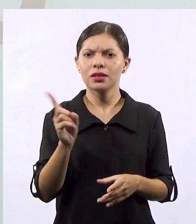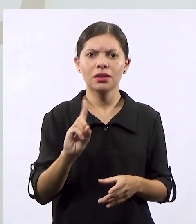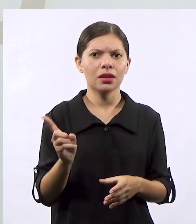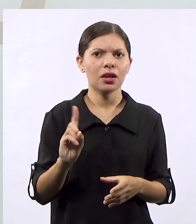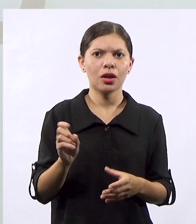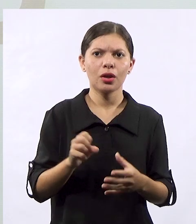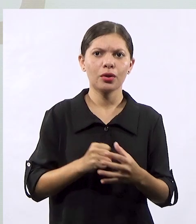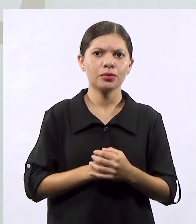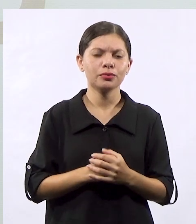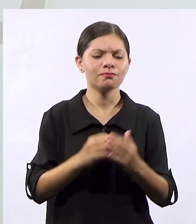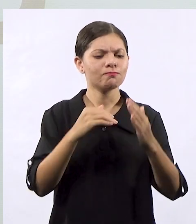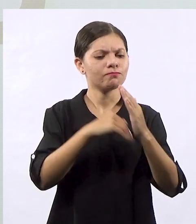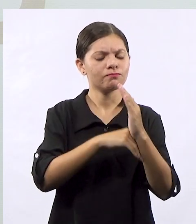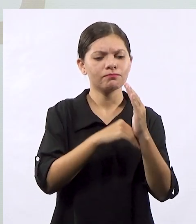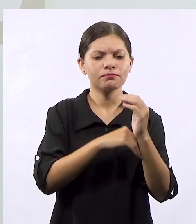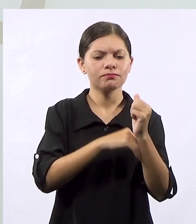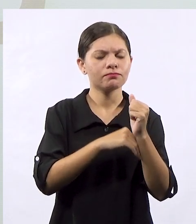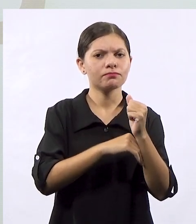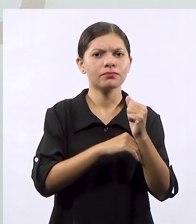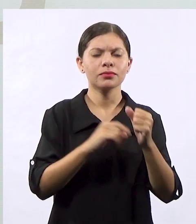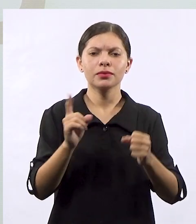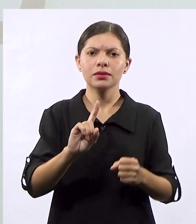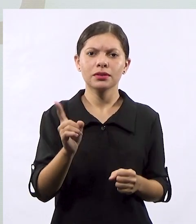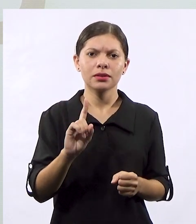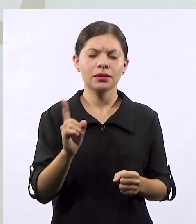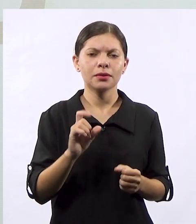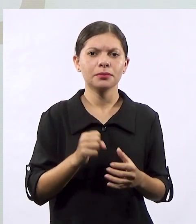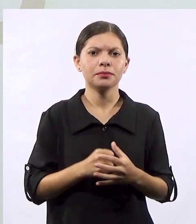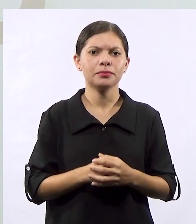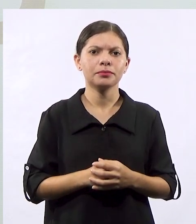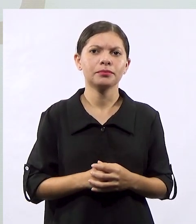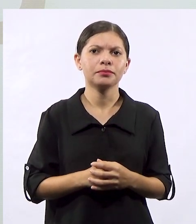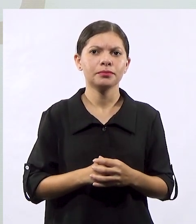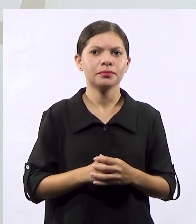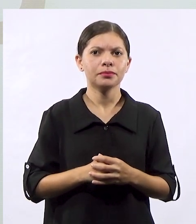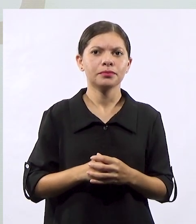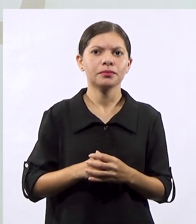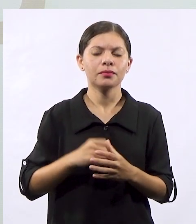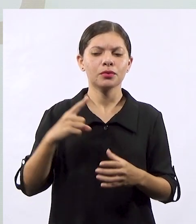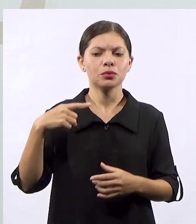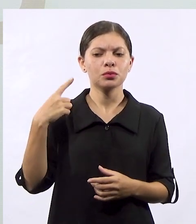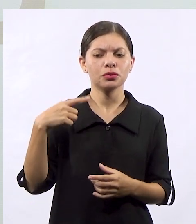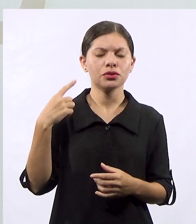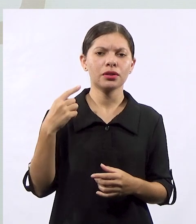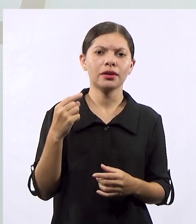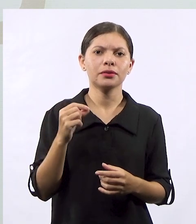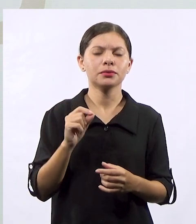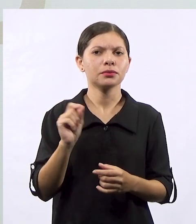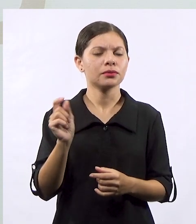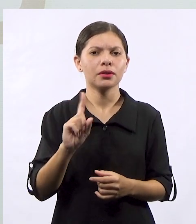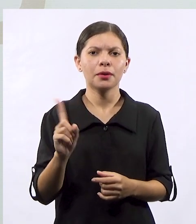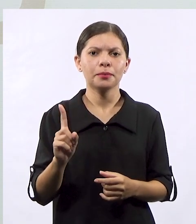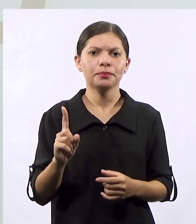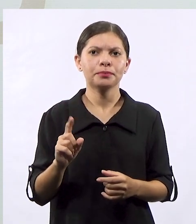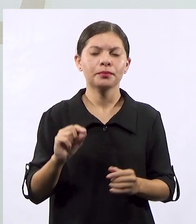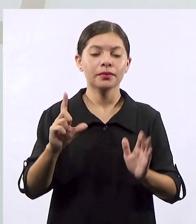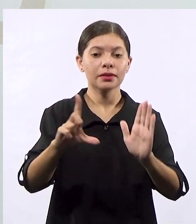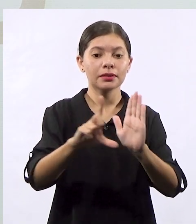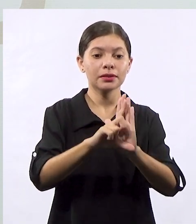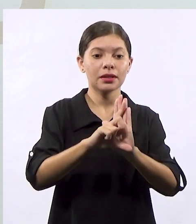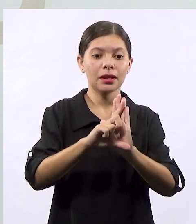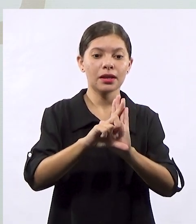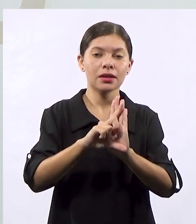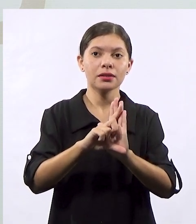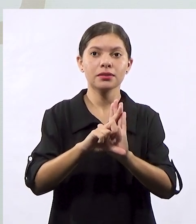só, não está tudo codificado, o que geralmente nós falamos no direito. Então, quando todas as leis